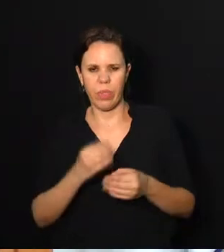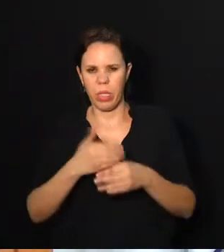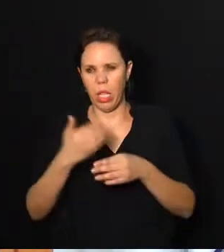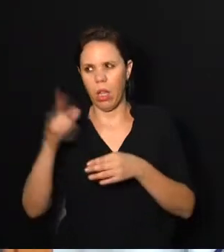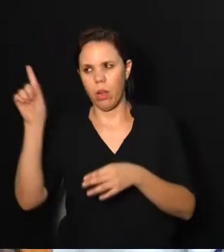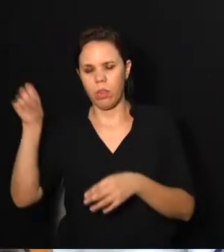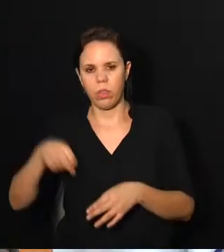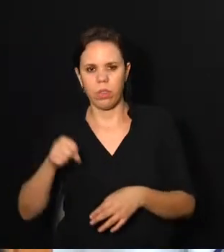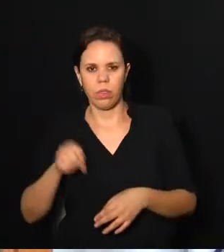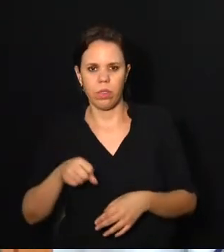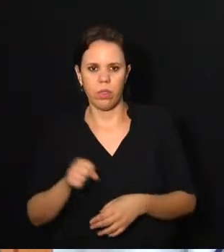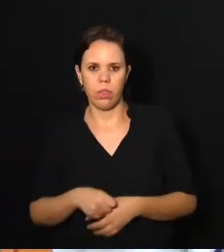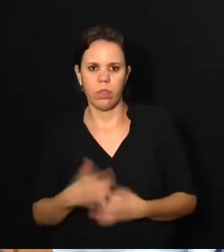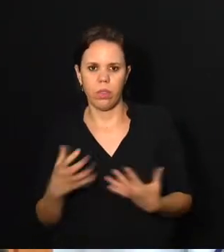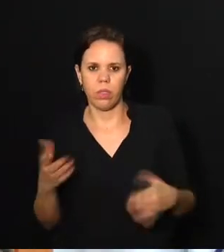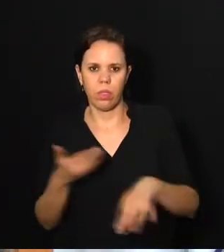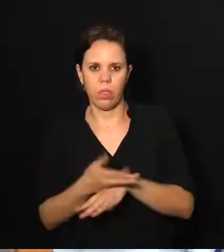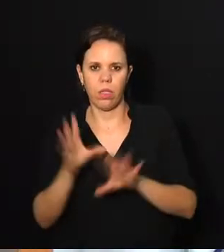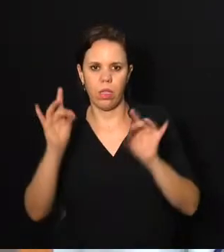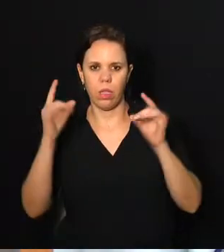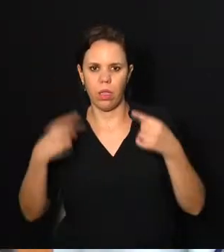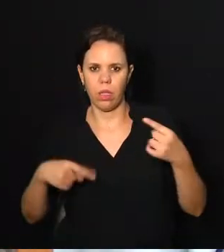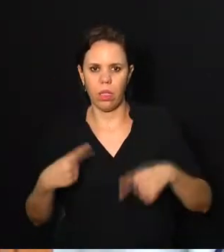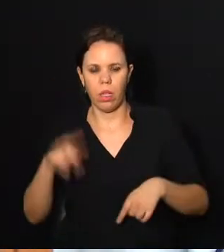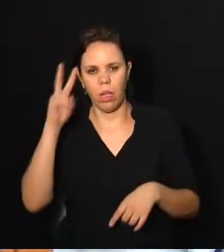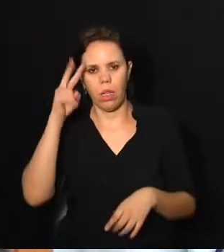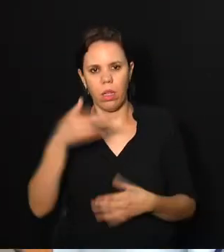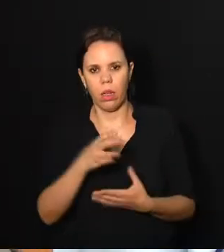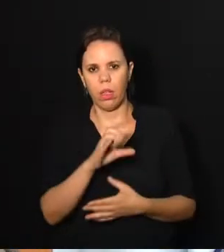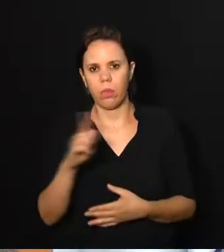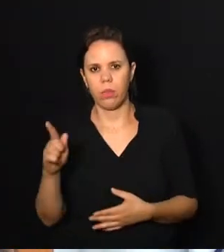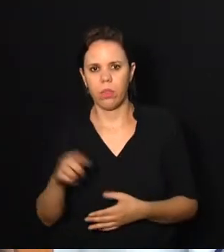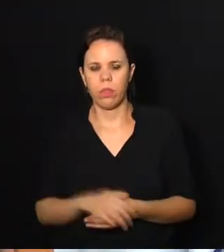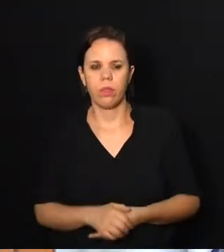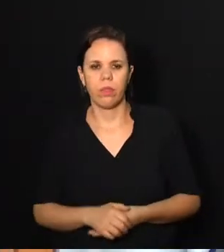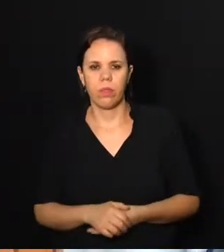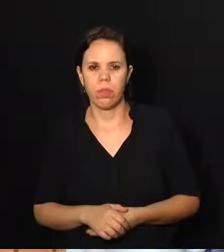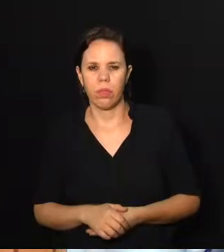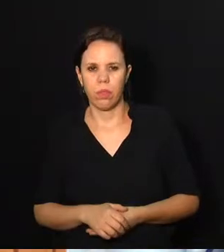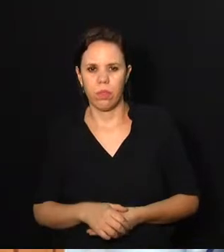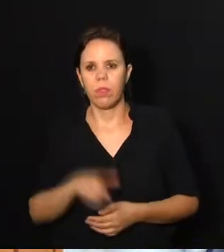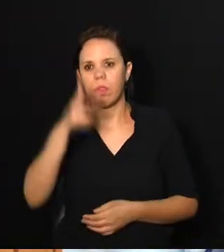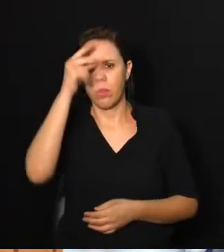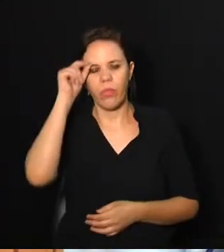ali, sim. Né? Eu não queria entrar nesse debate, mas só quero lembrar a população do Campo Grande que o